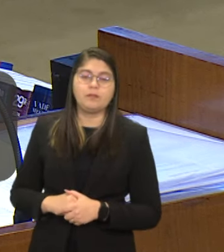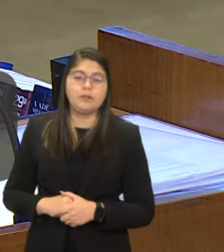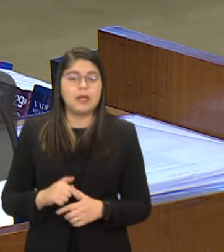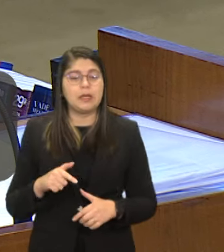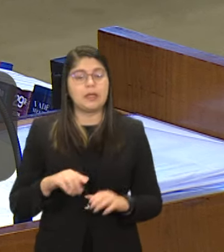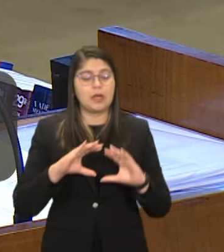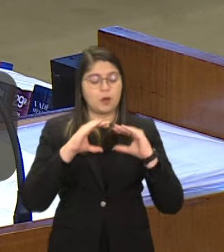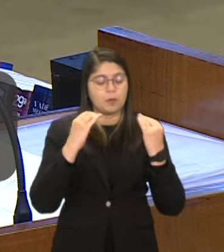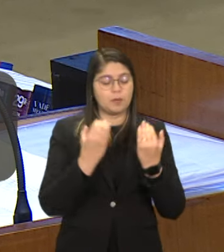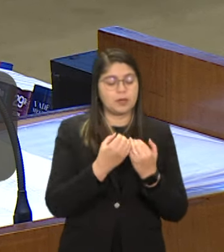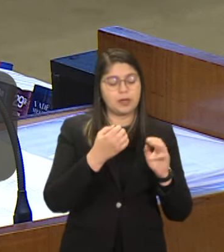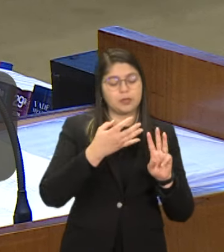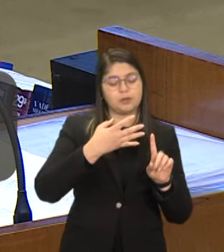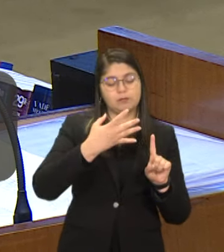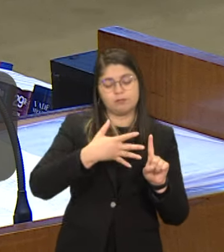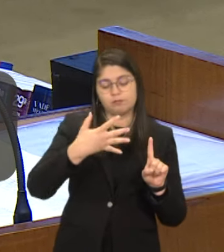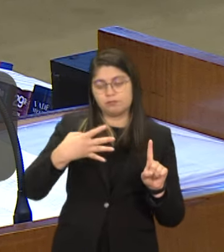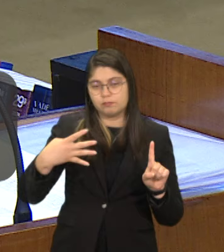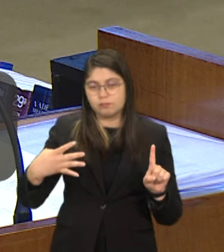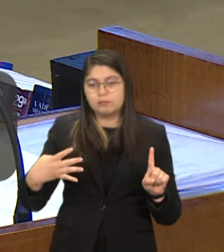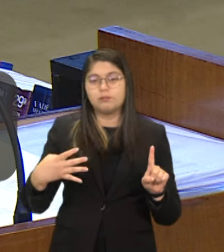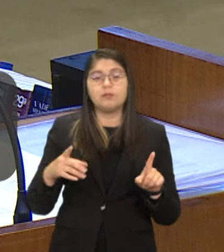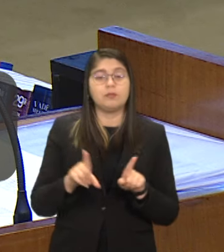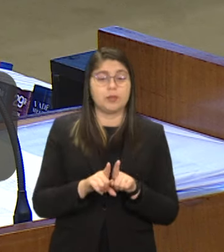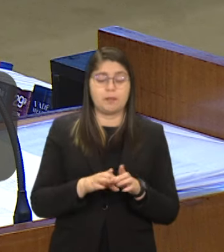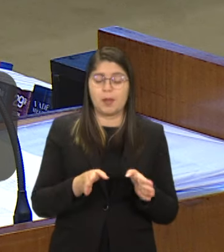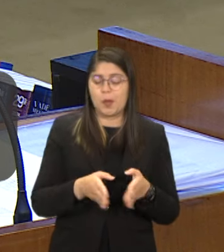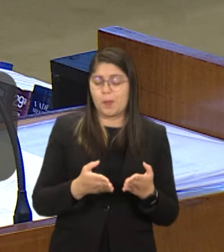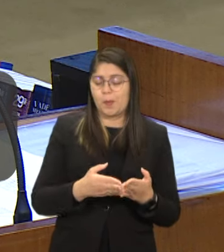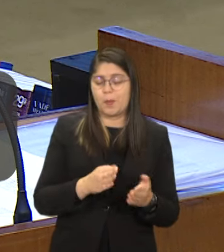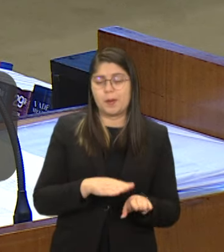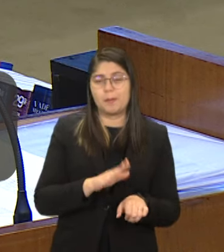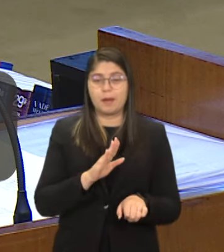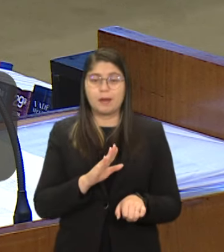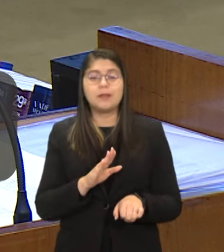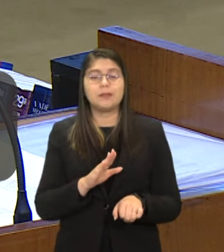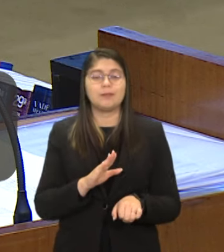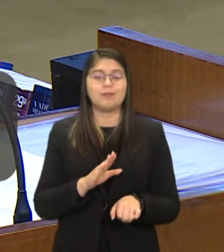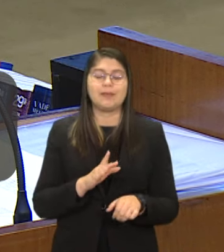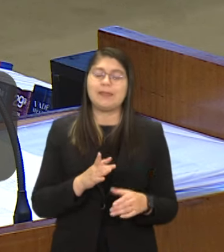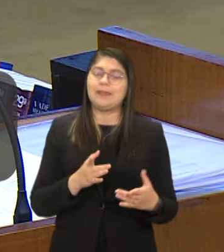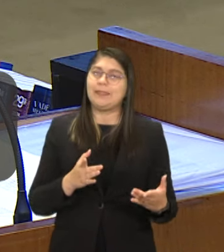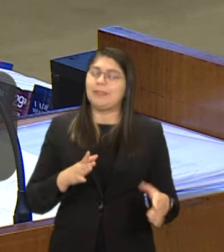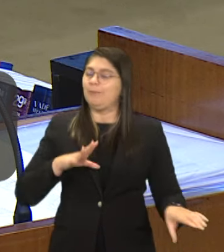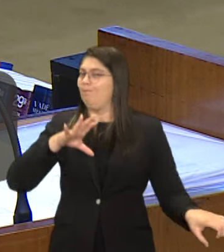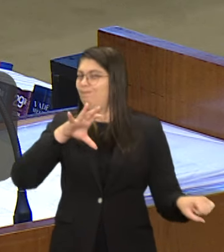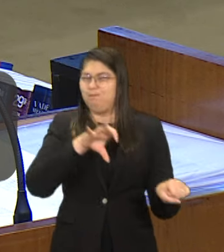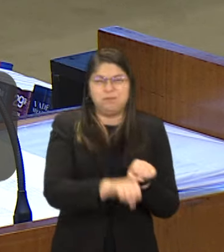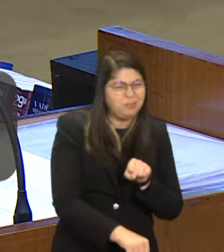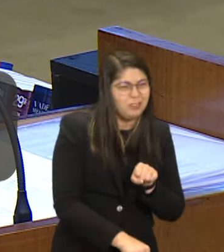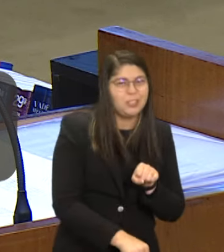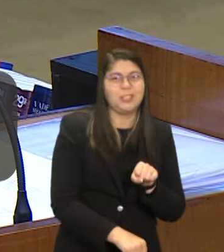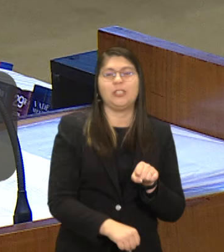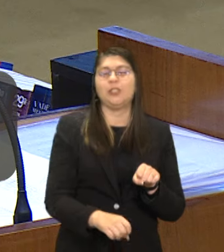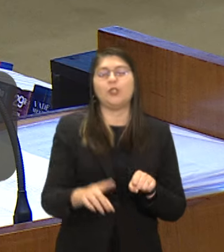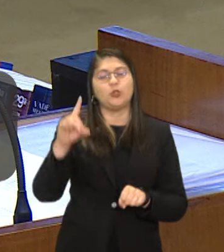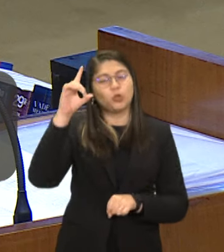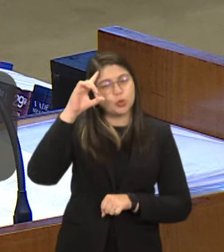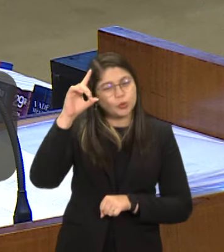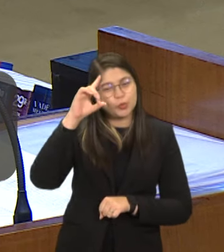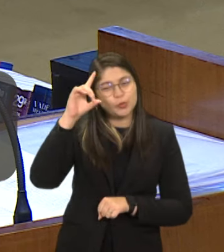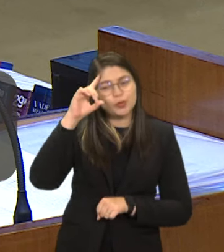comunidade LGBTQIA+, sobretudo os mais pobres, que são barbaramente assassinados todos os dias